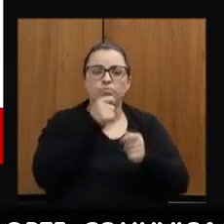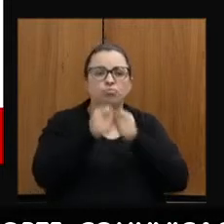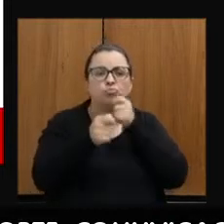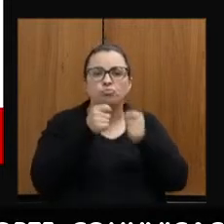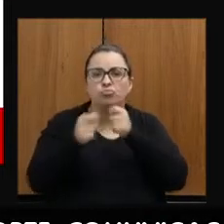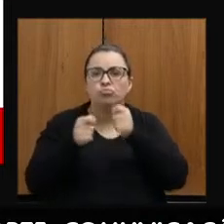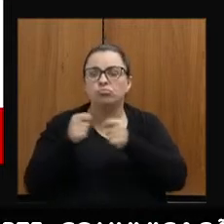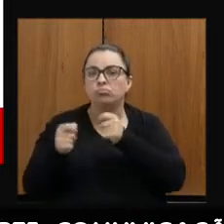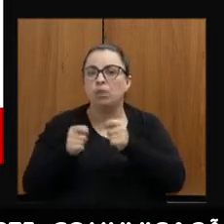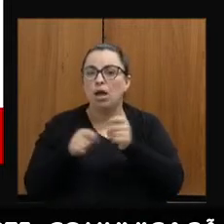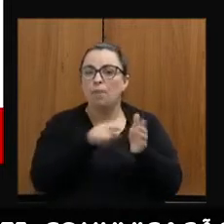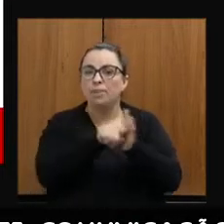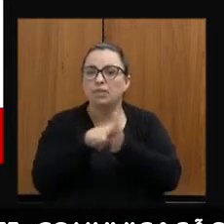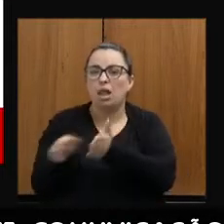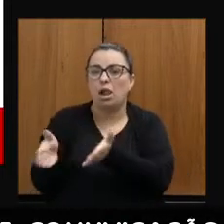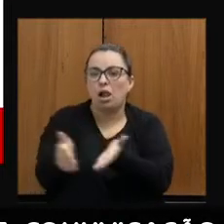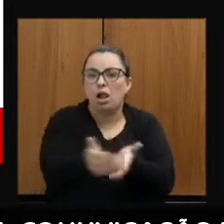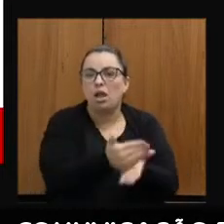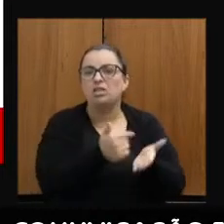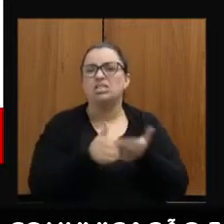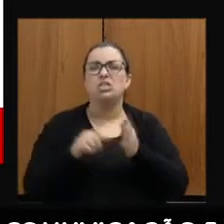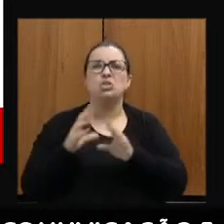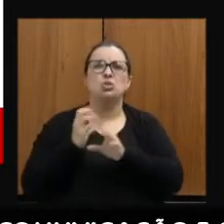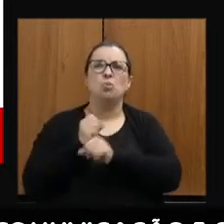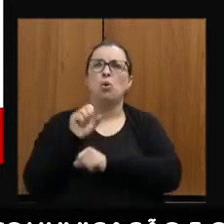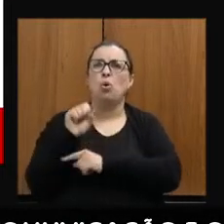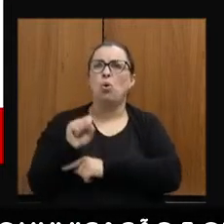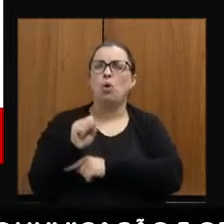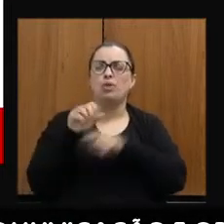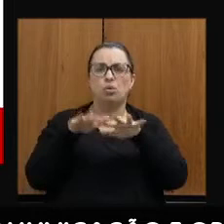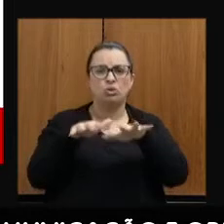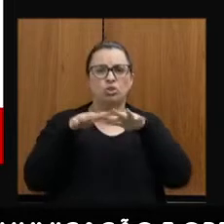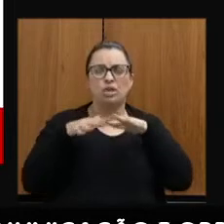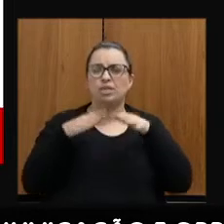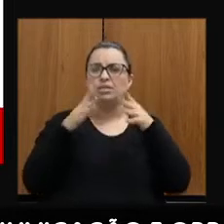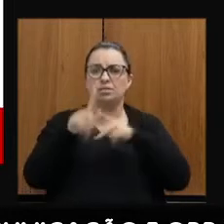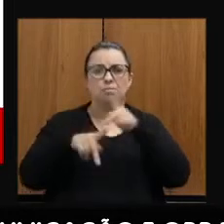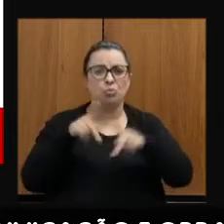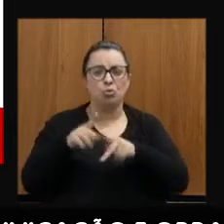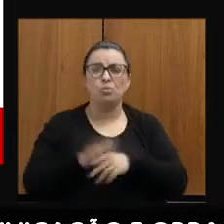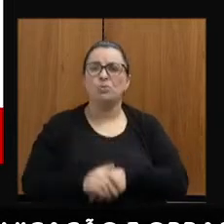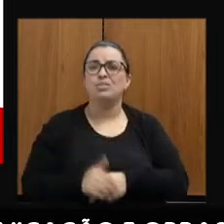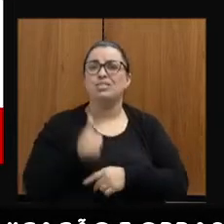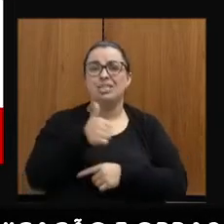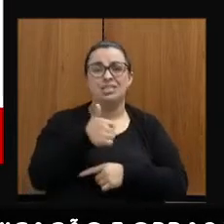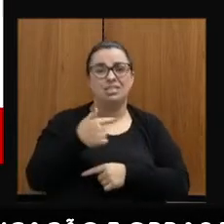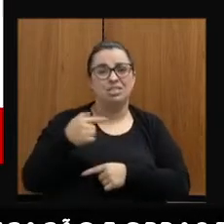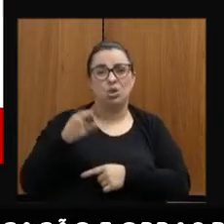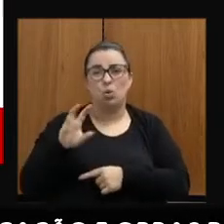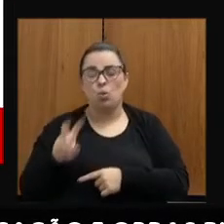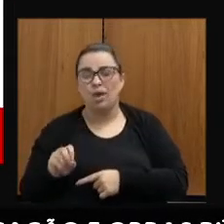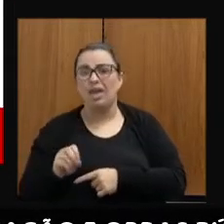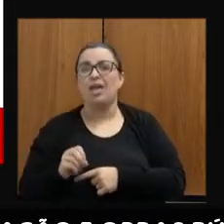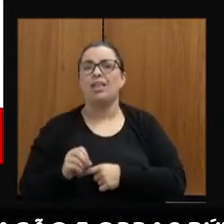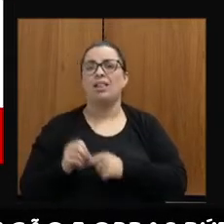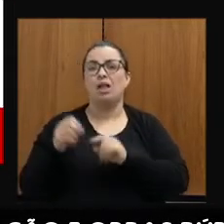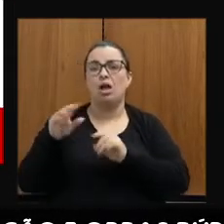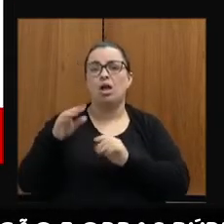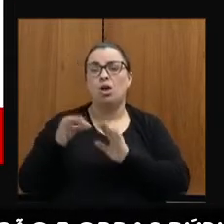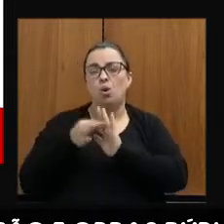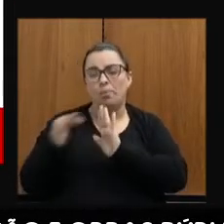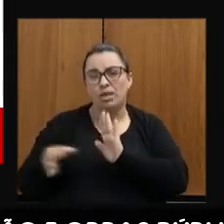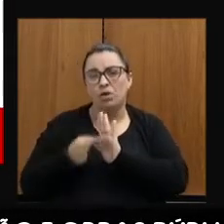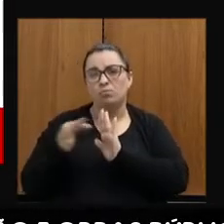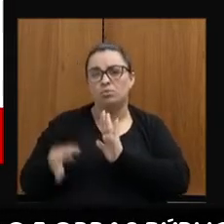consulta pública oito audiências públicas 750 contribuições recebidas e respondidas